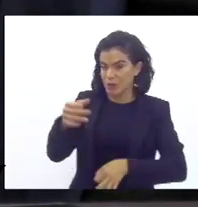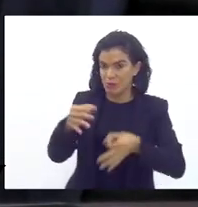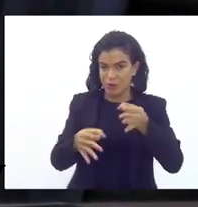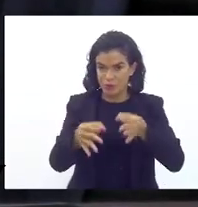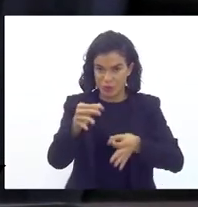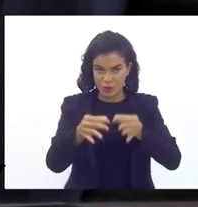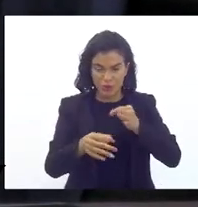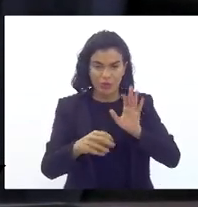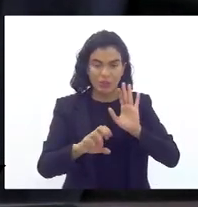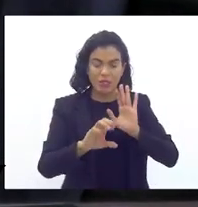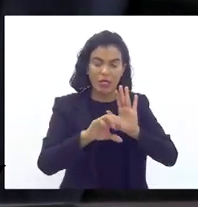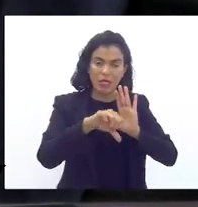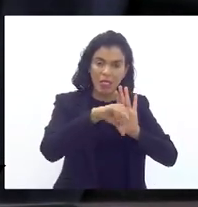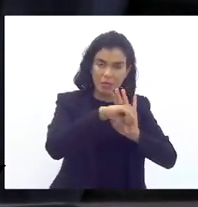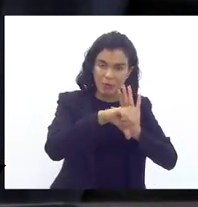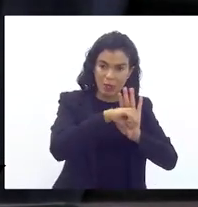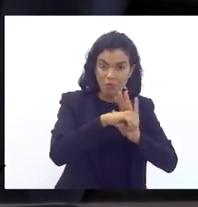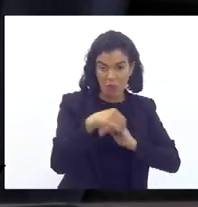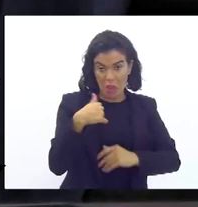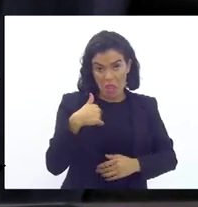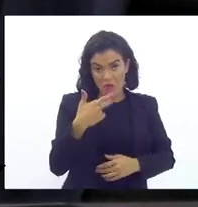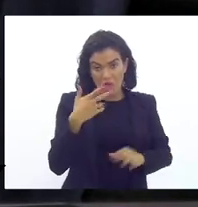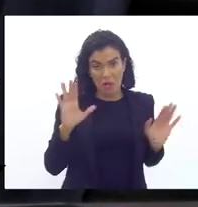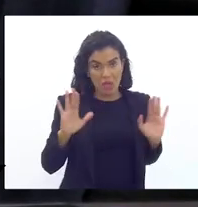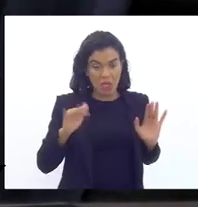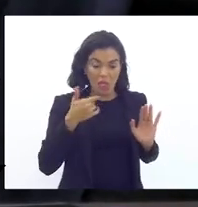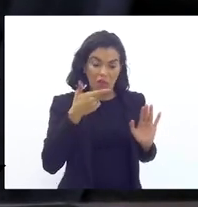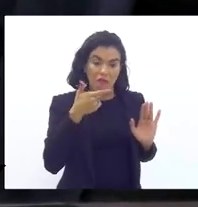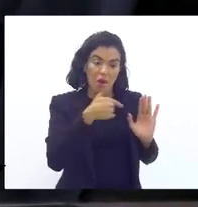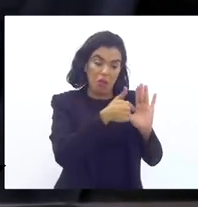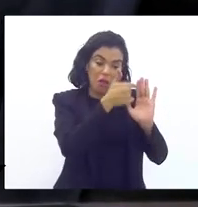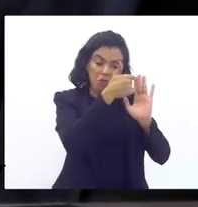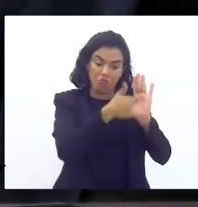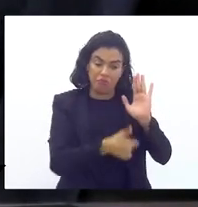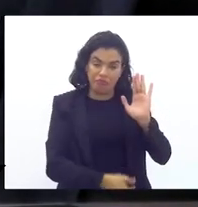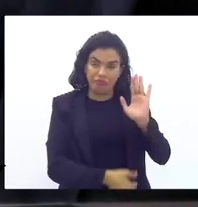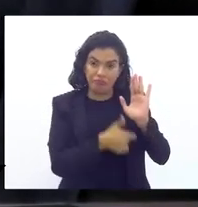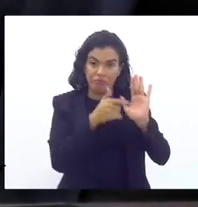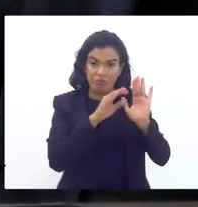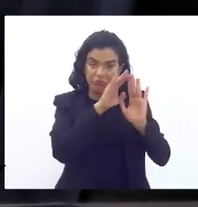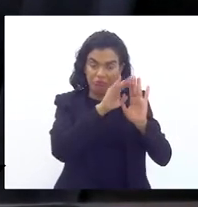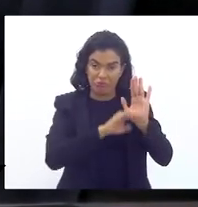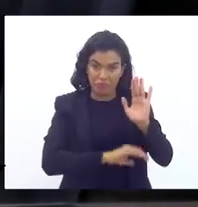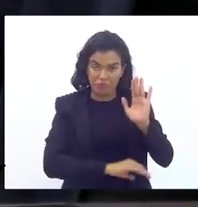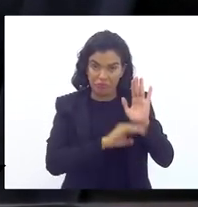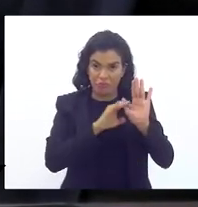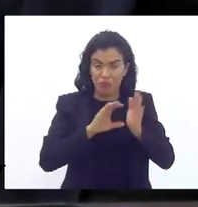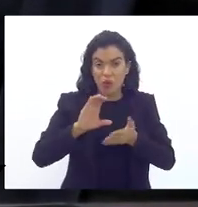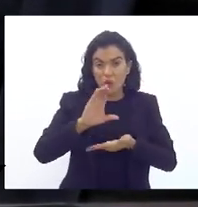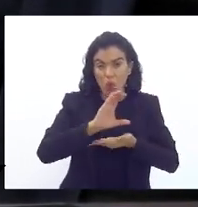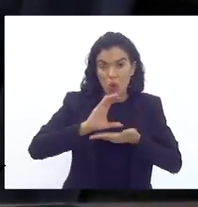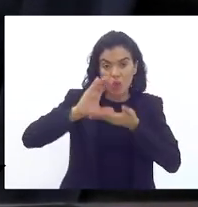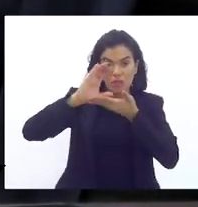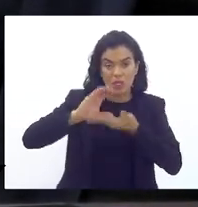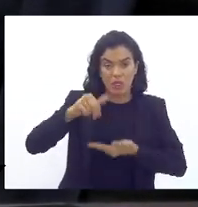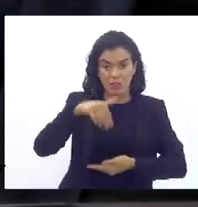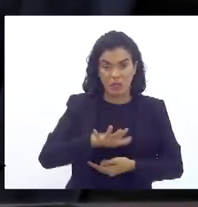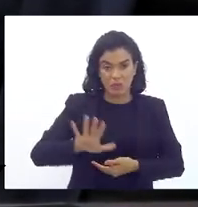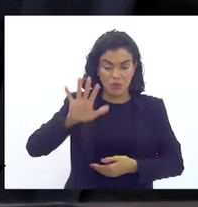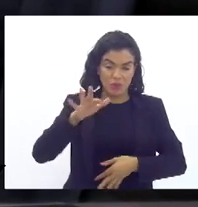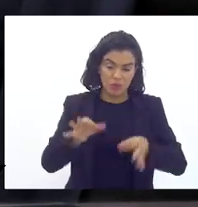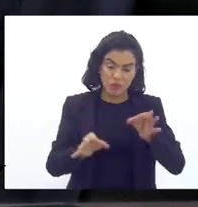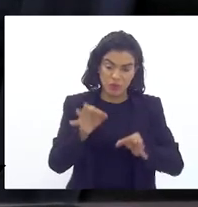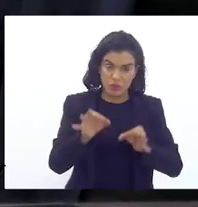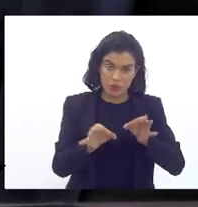Justiça Criminal quem tá dizendo isso é um dos considerados do Conselho Nacional de Justiça